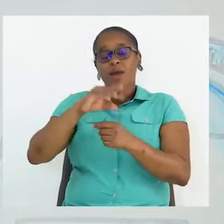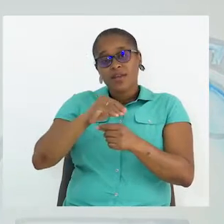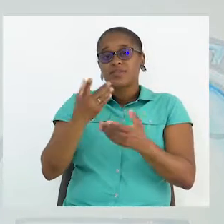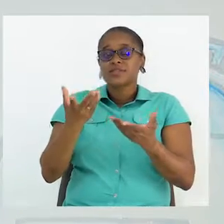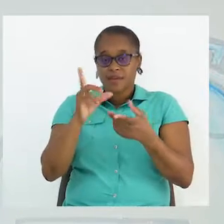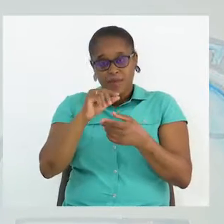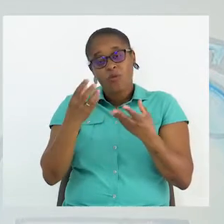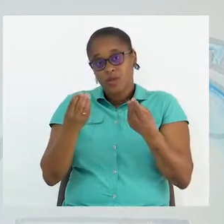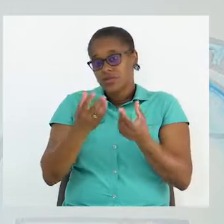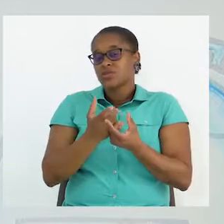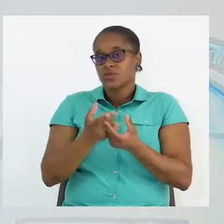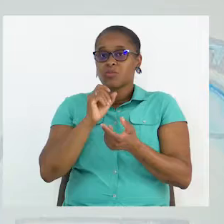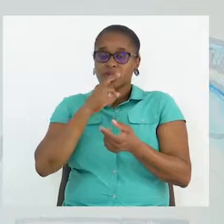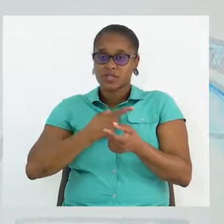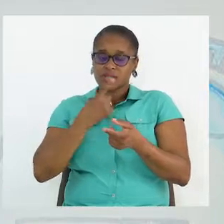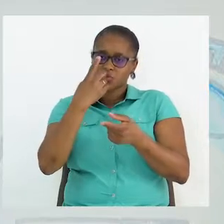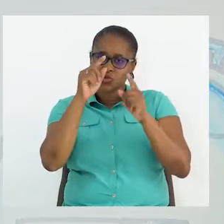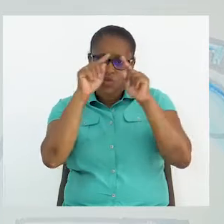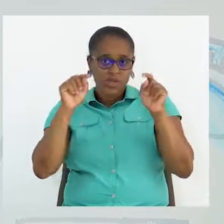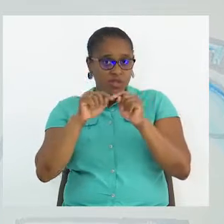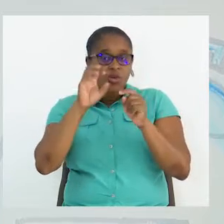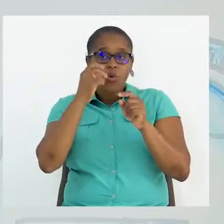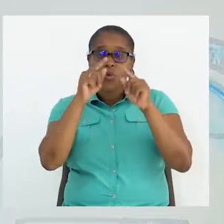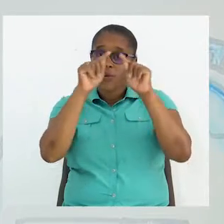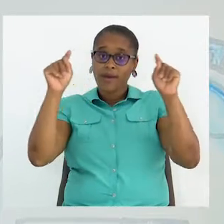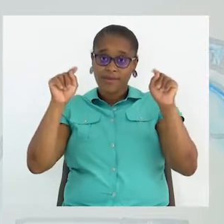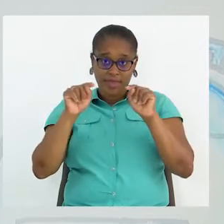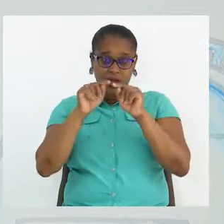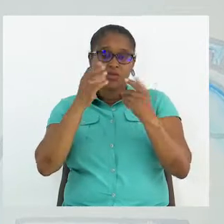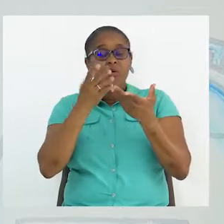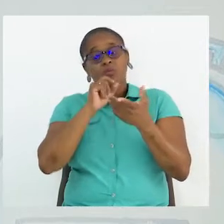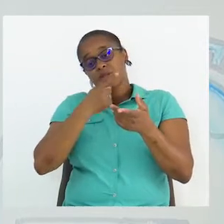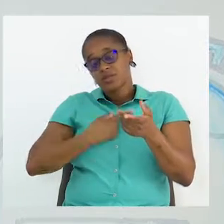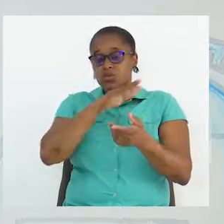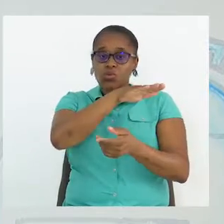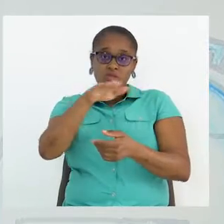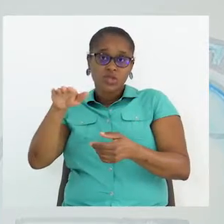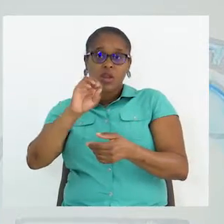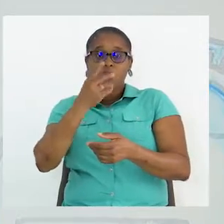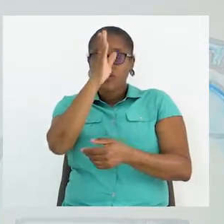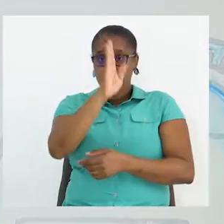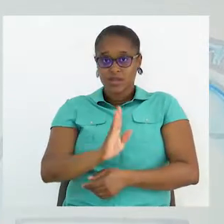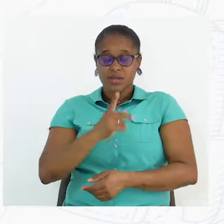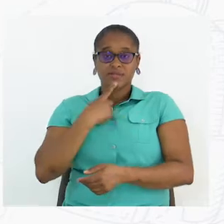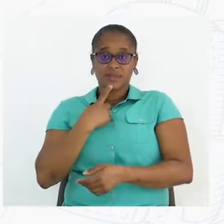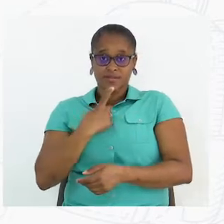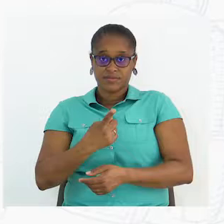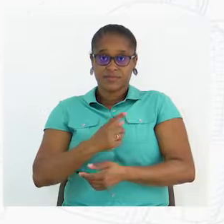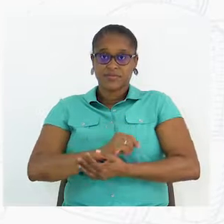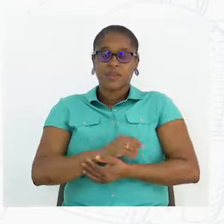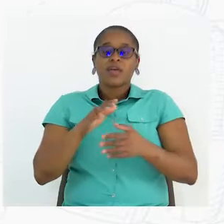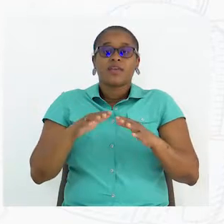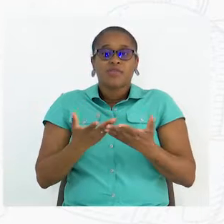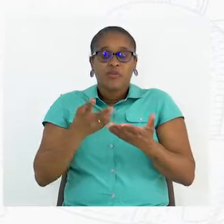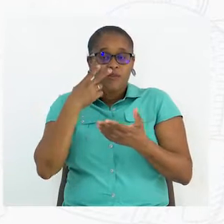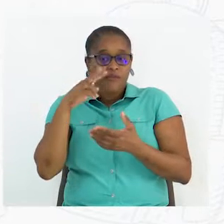ser. Dois quadradinhos, um retângulo. No sentido horizontal ou no sentido vertical, certo?